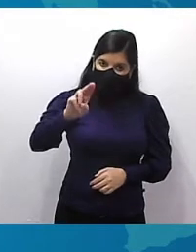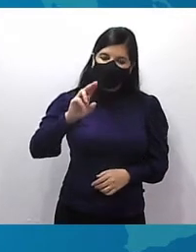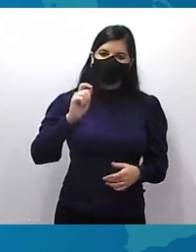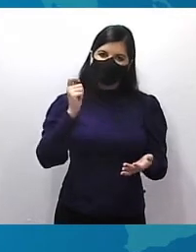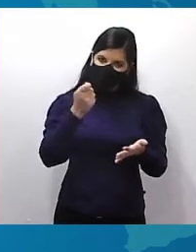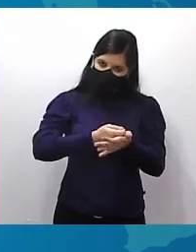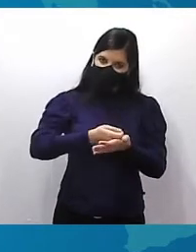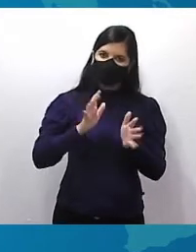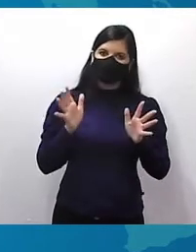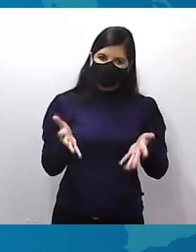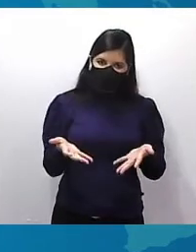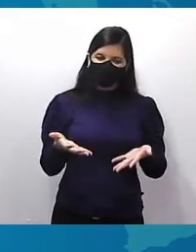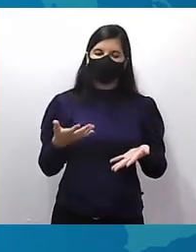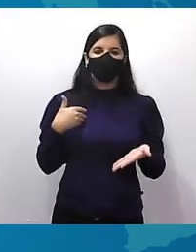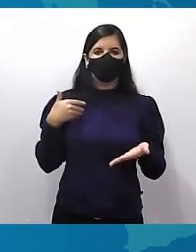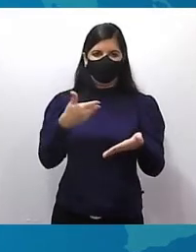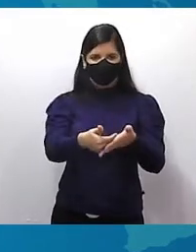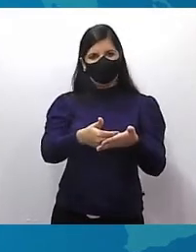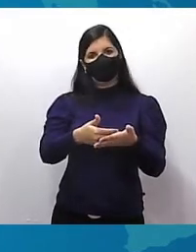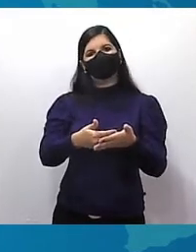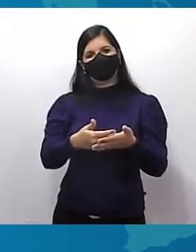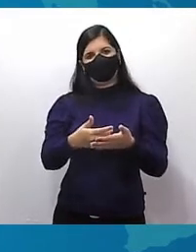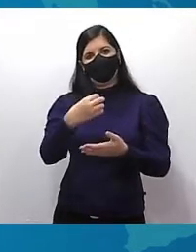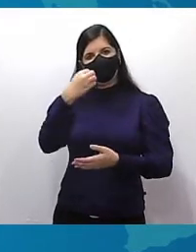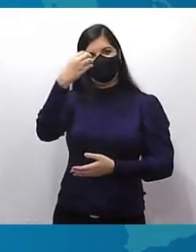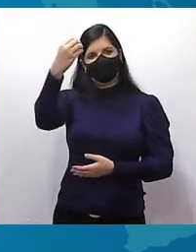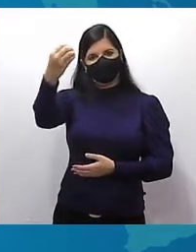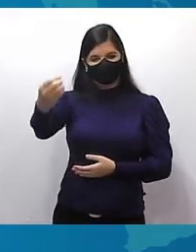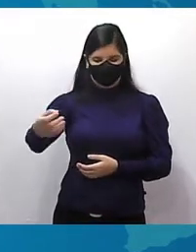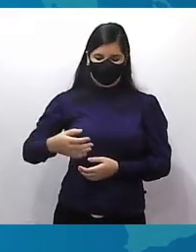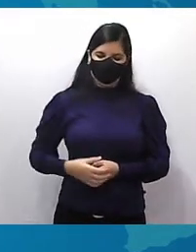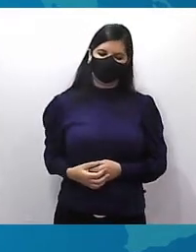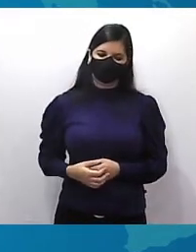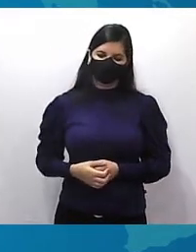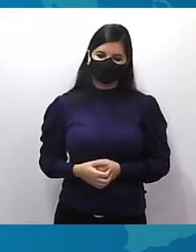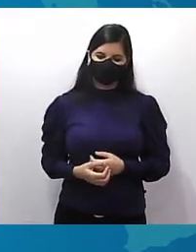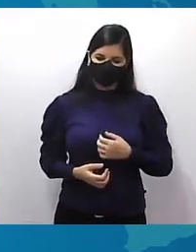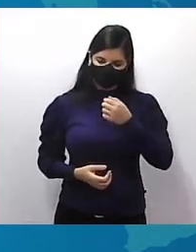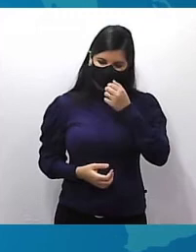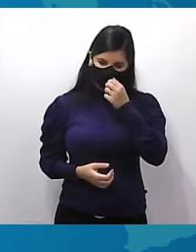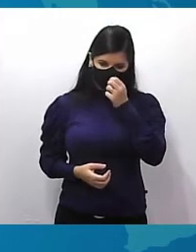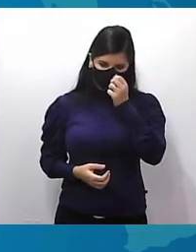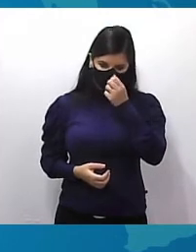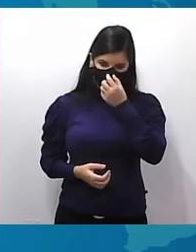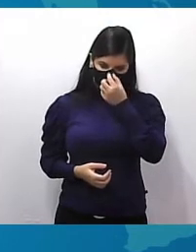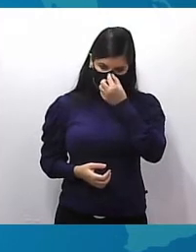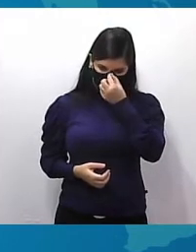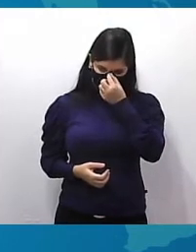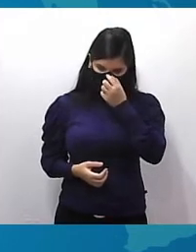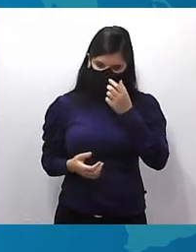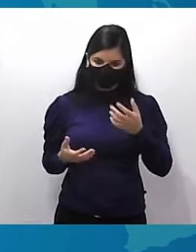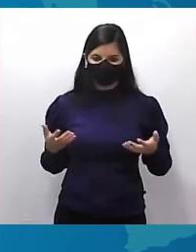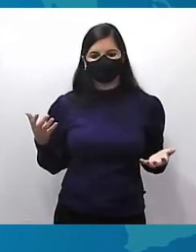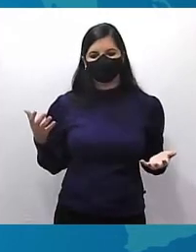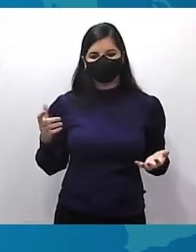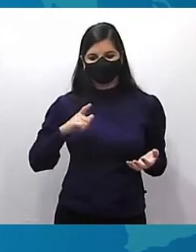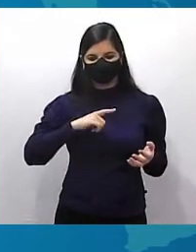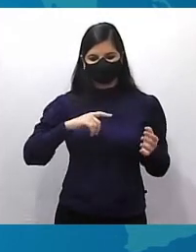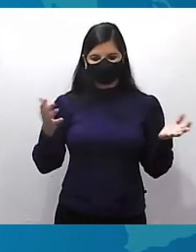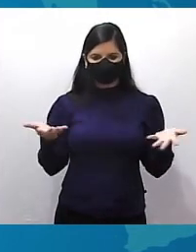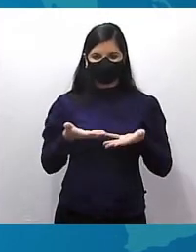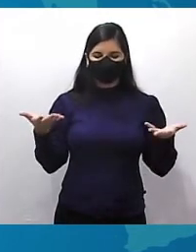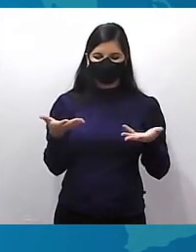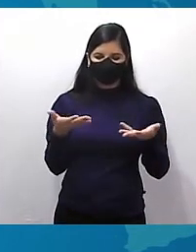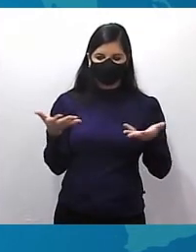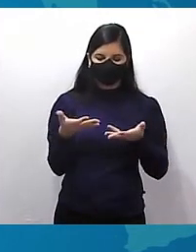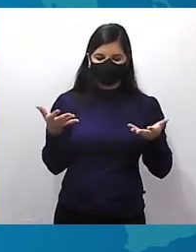comprou o ticket e está perto do seu momento de fala, ok? Vamos lá. Agora a